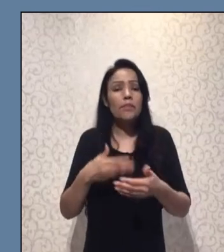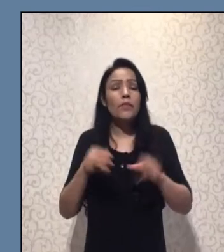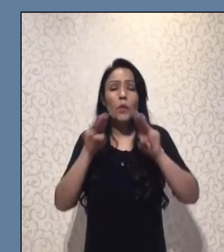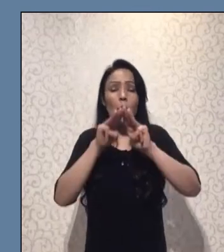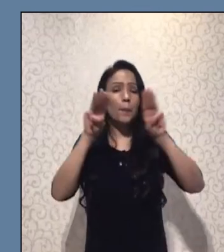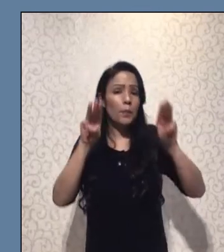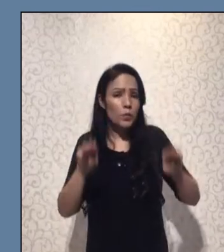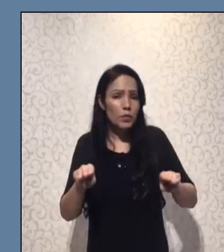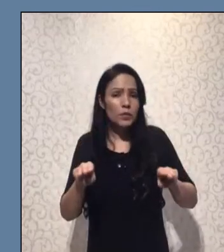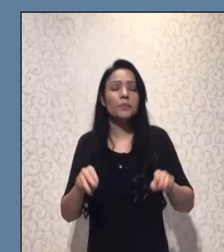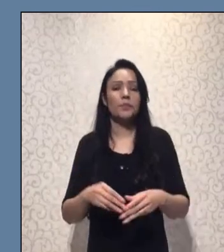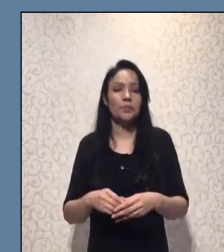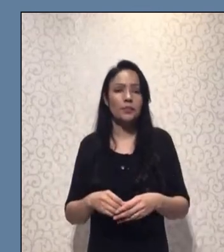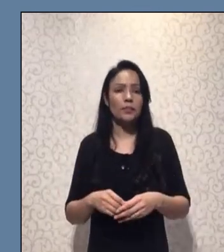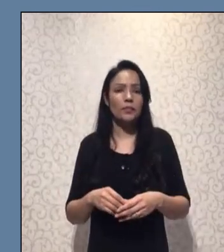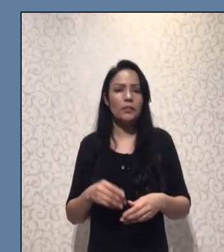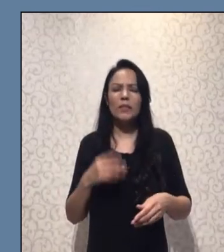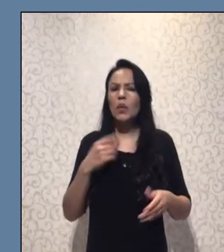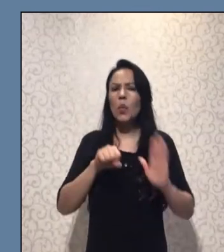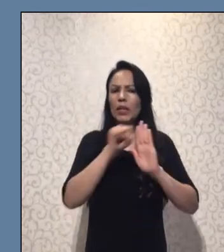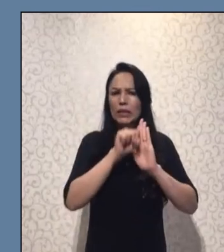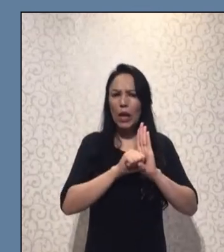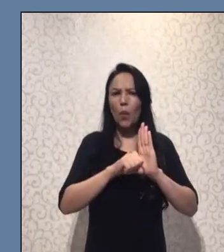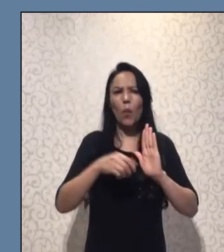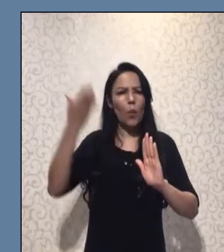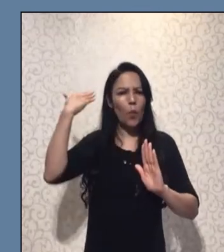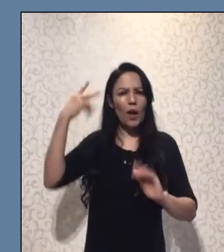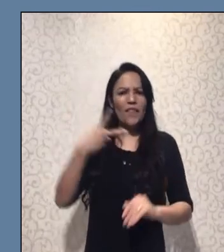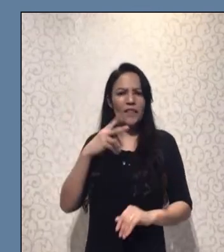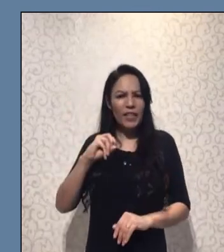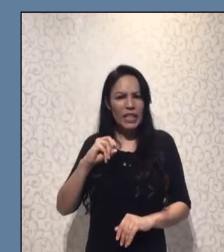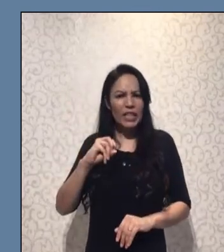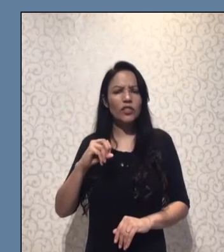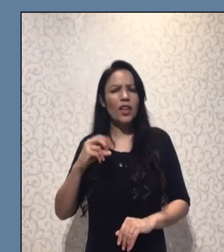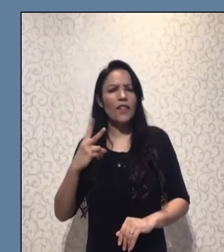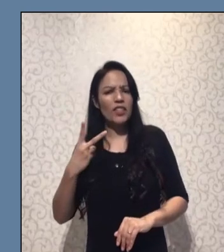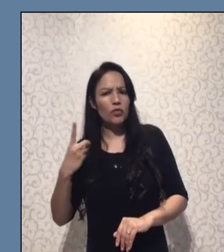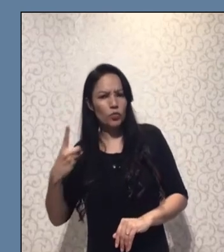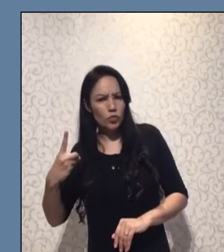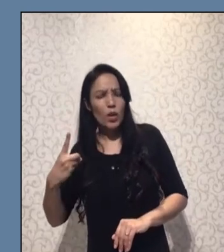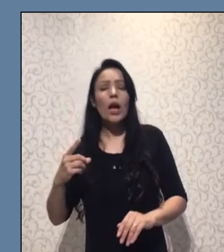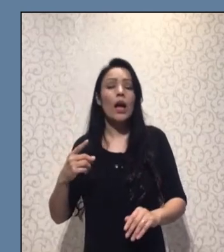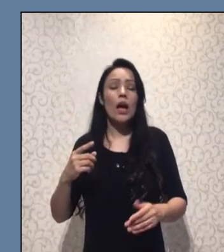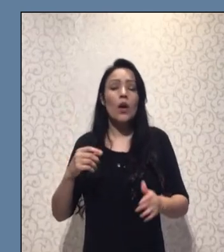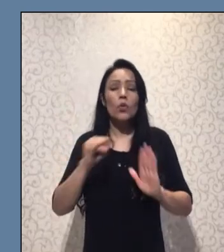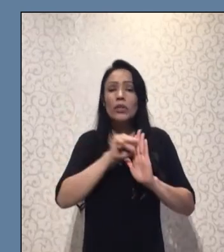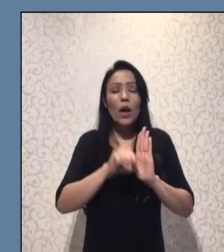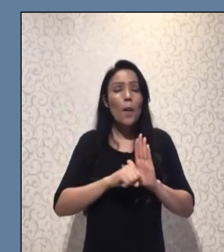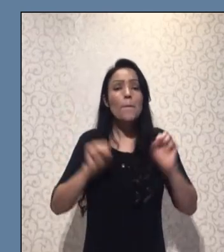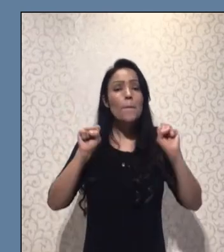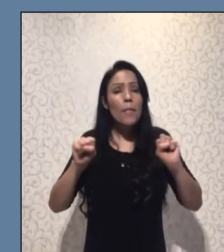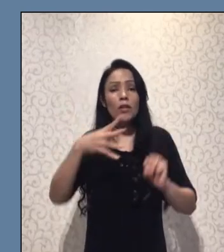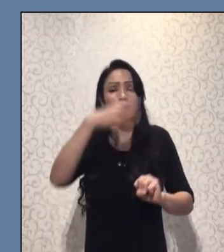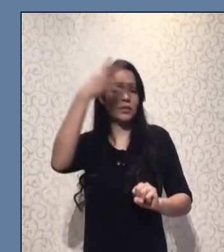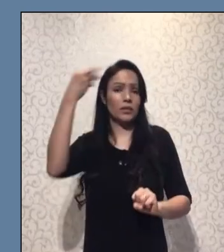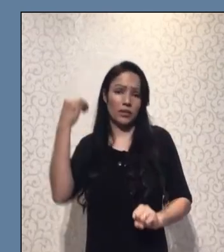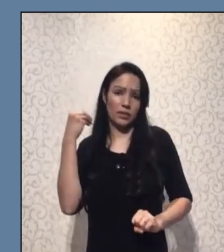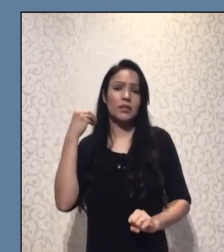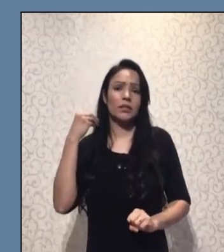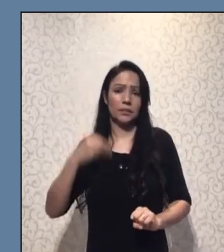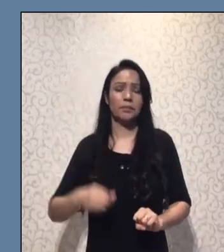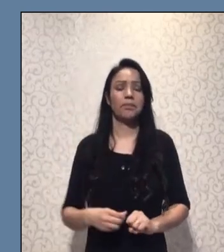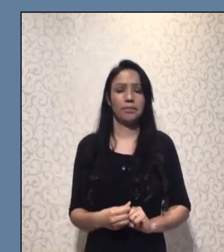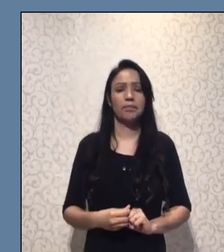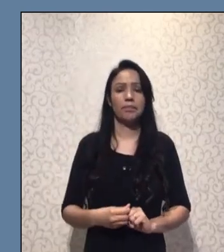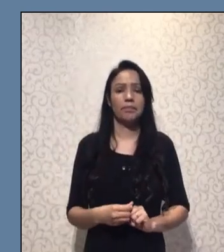ou melhor, na virada do século 20 para o 21, que não tome uma ação dessa, ele corre o risco de ficar esquecido, né? E aí agora